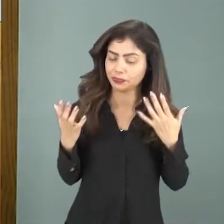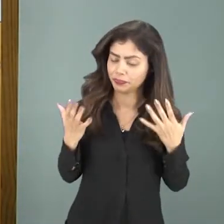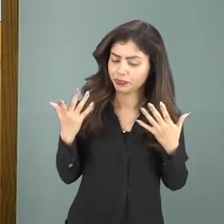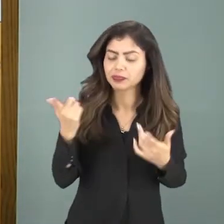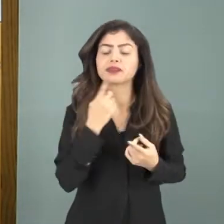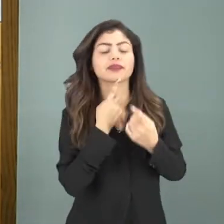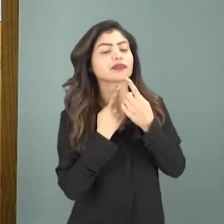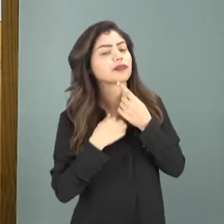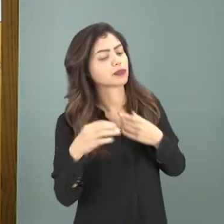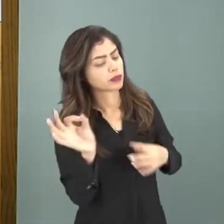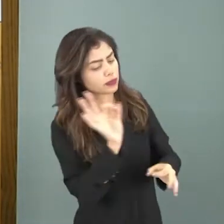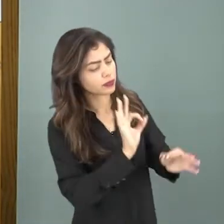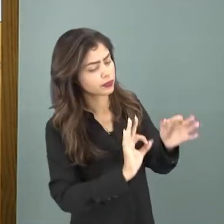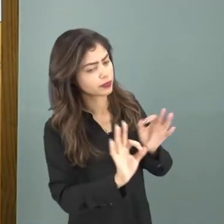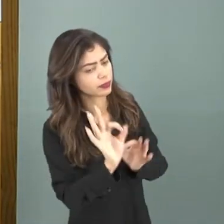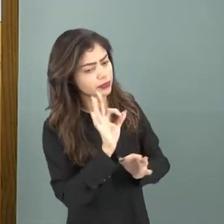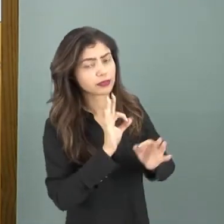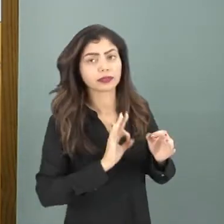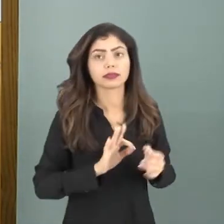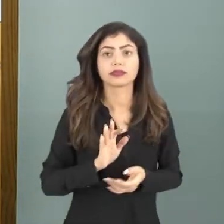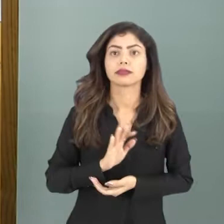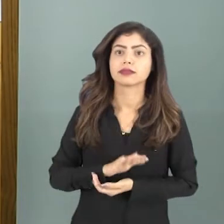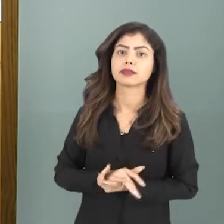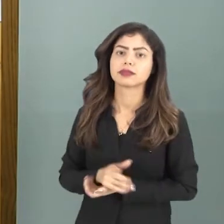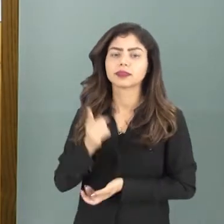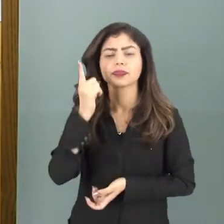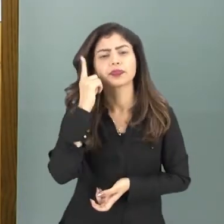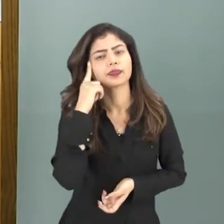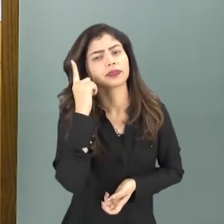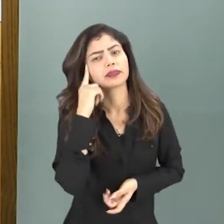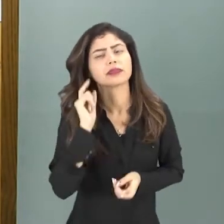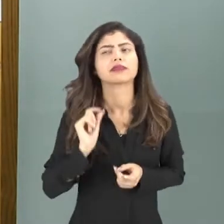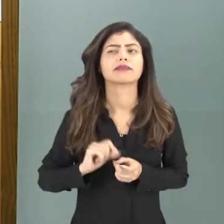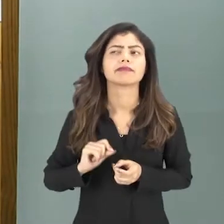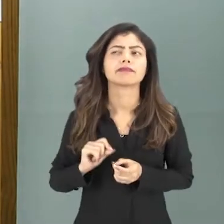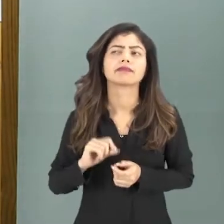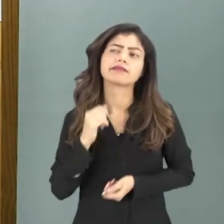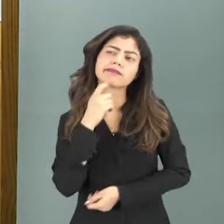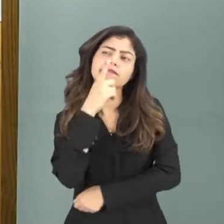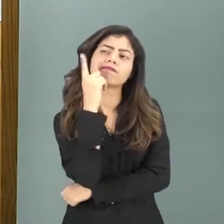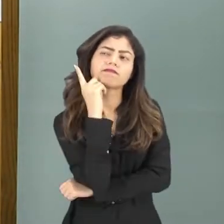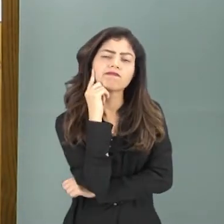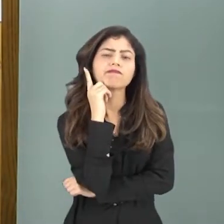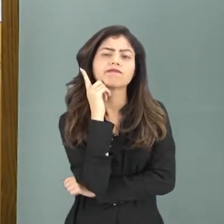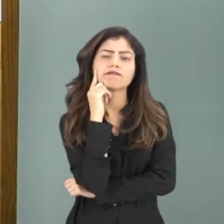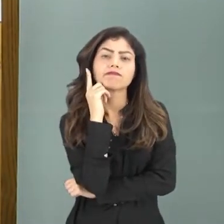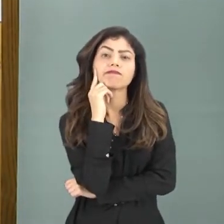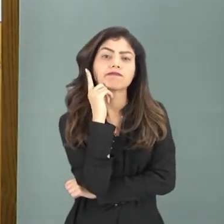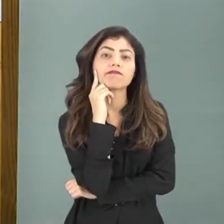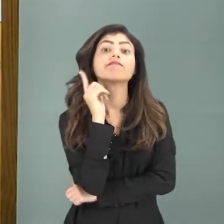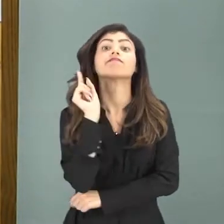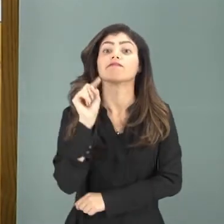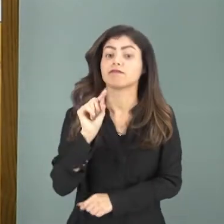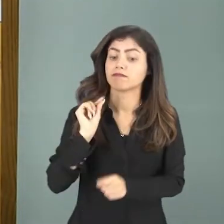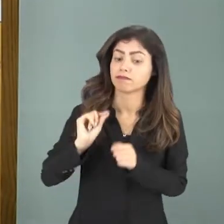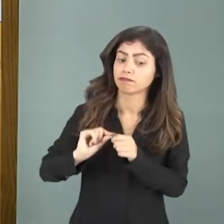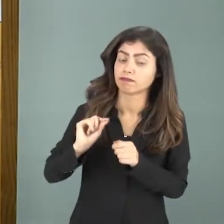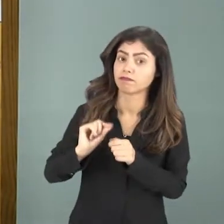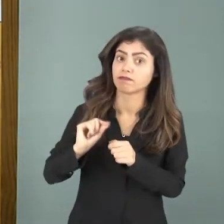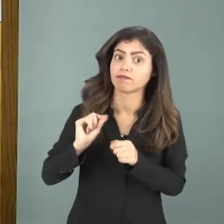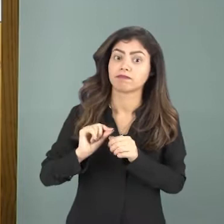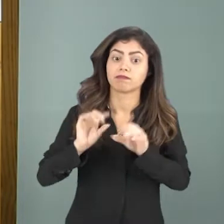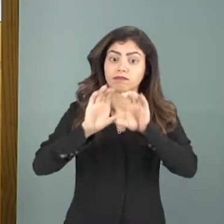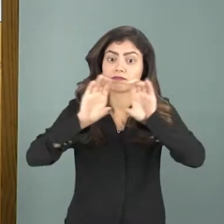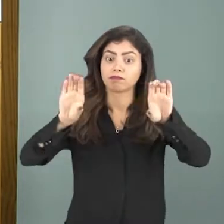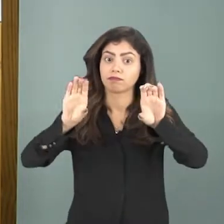entusiasmado, mais caprichoso, pensou e disse: eu vou construir a minha